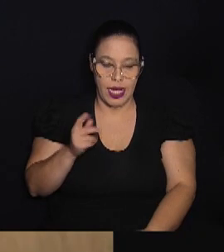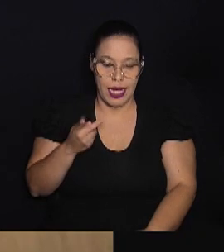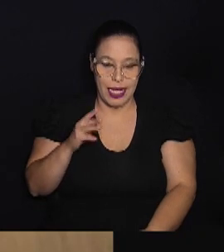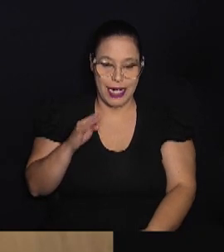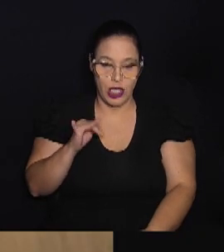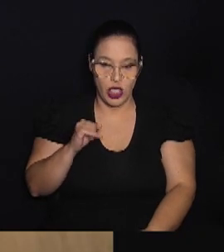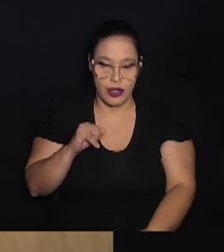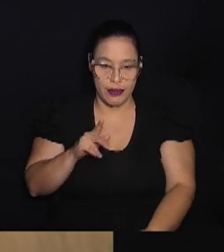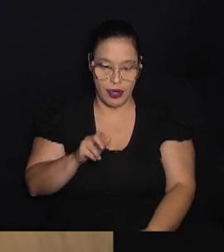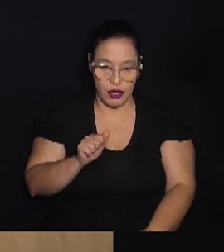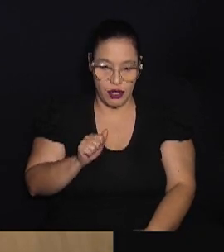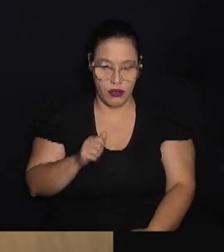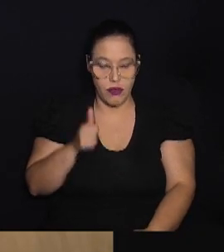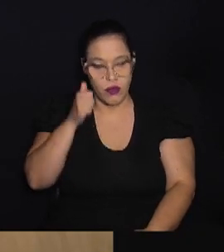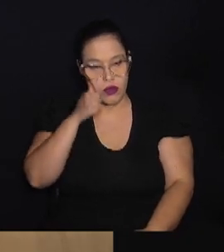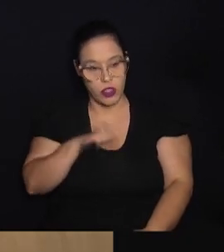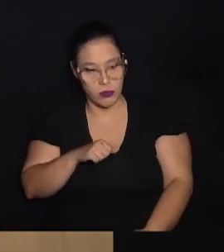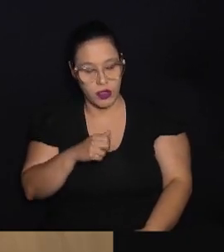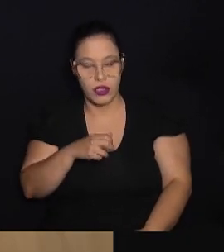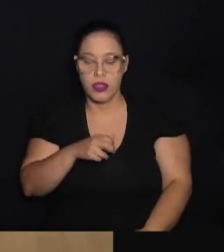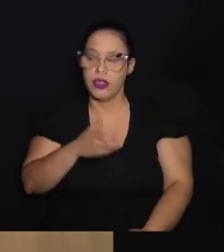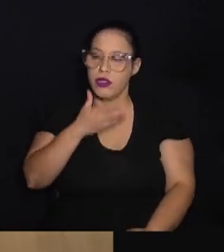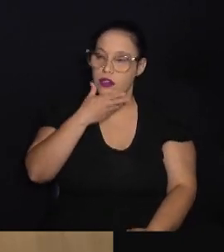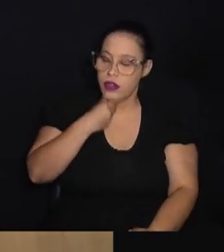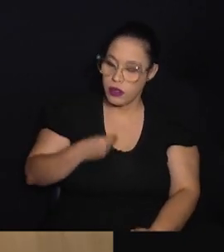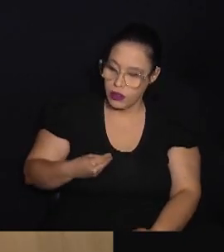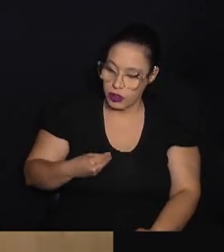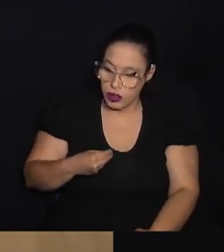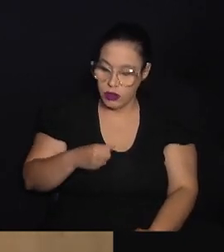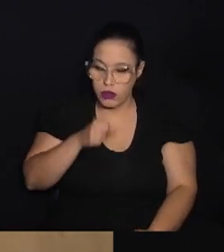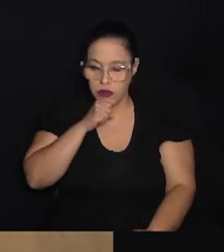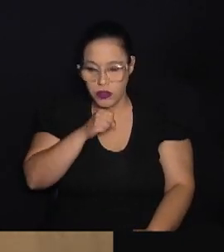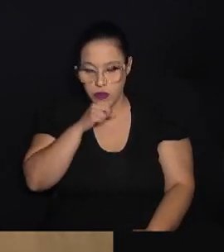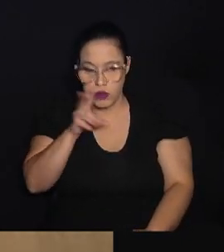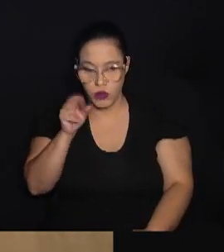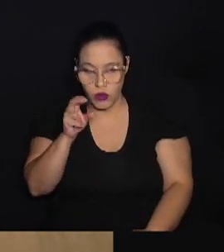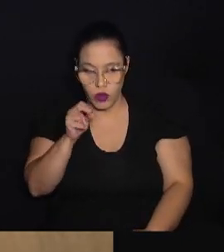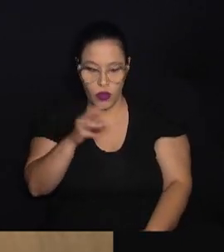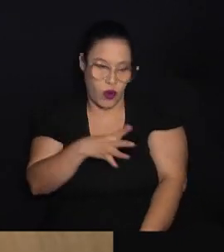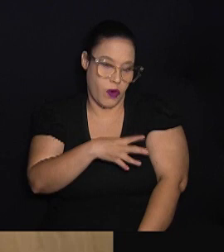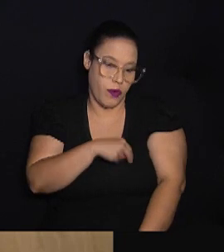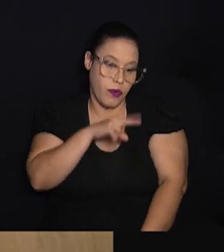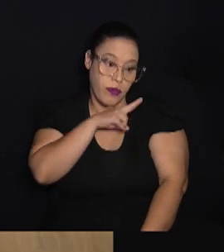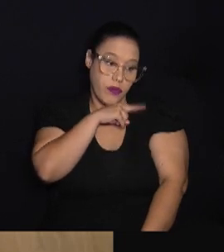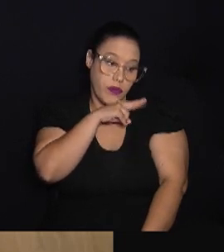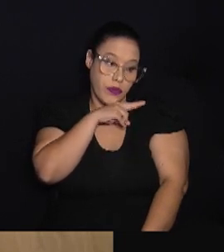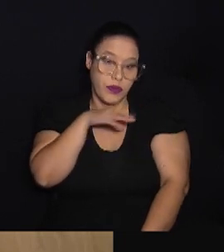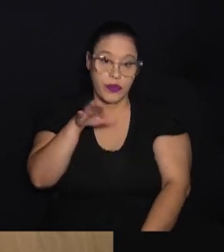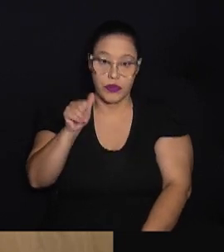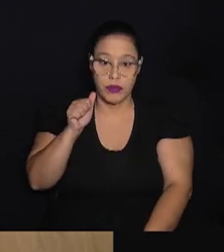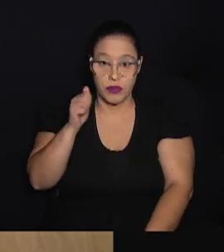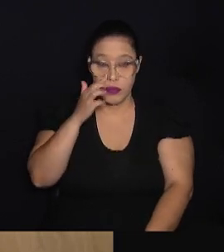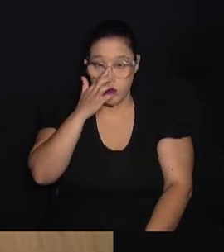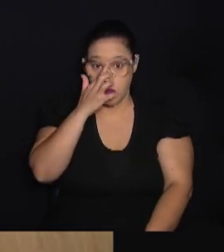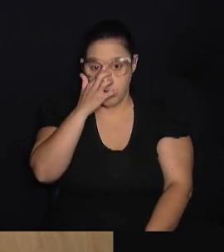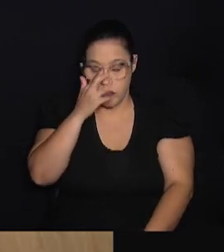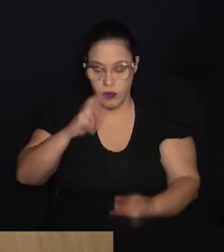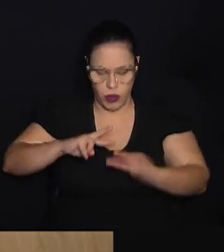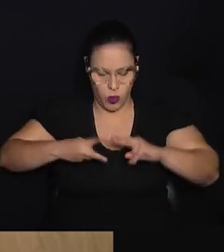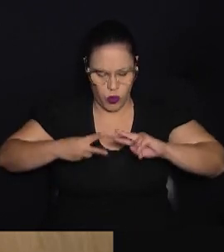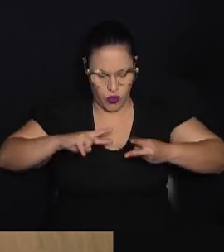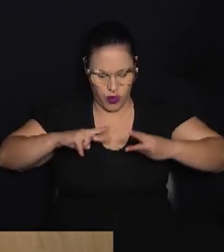vai pulando de mãe, de avó para filha, para neta. Então, quando a gente chama isso, você tem um risco genético